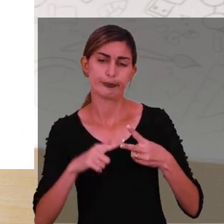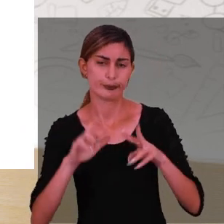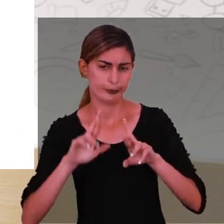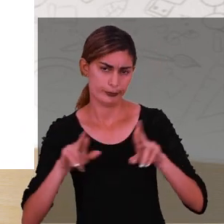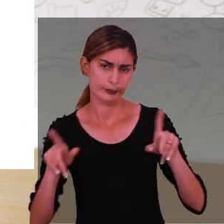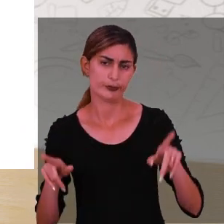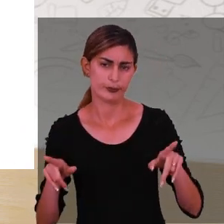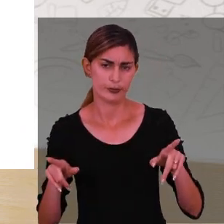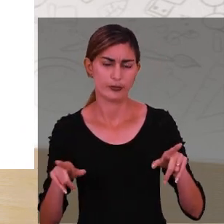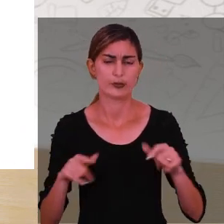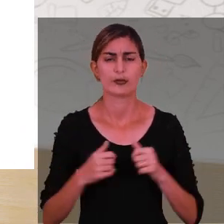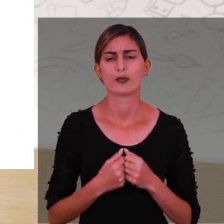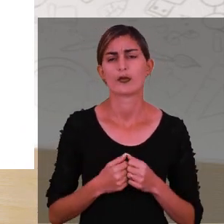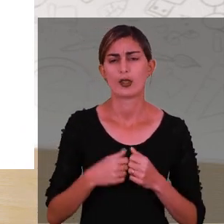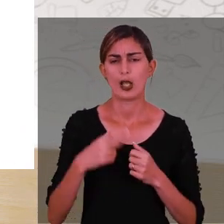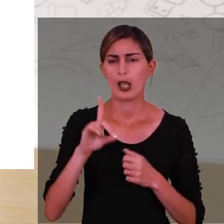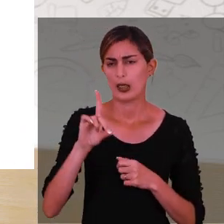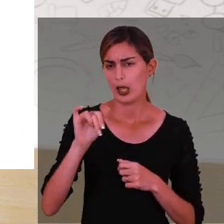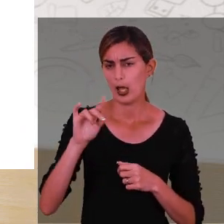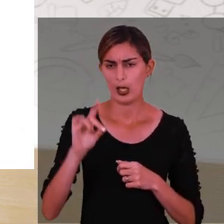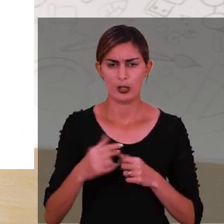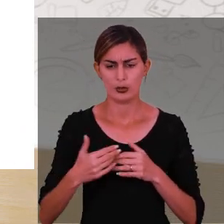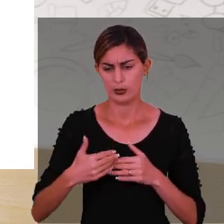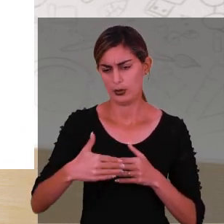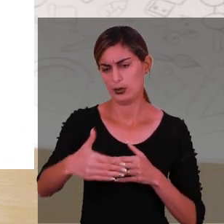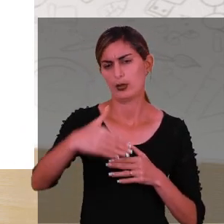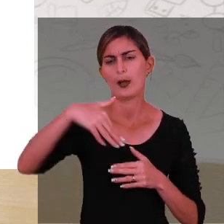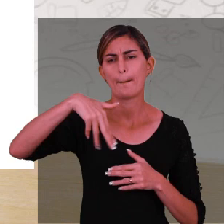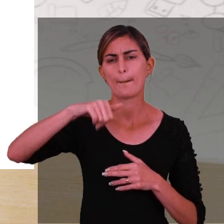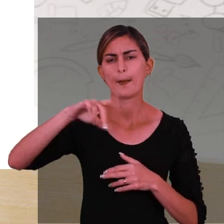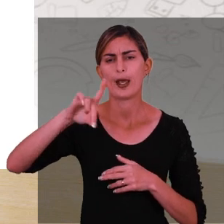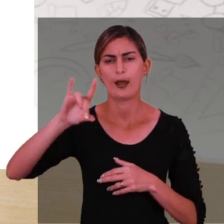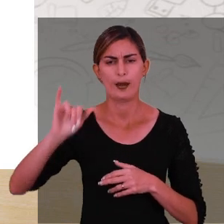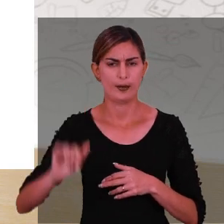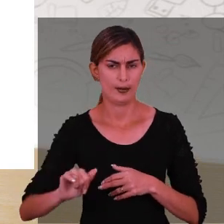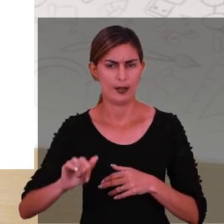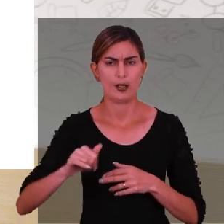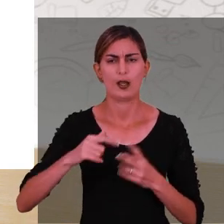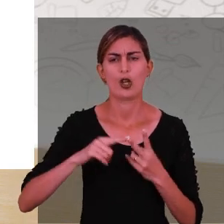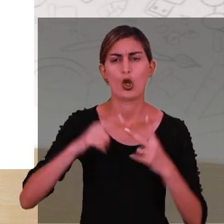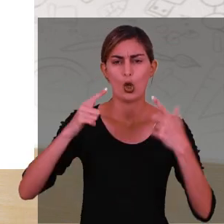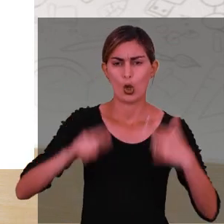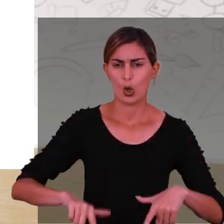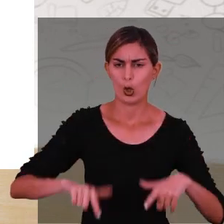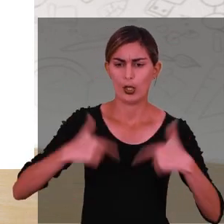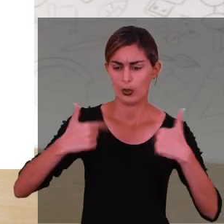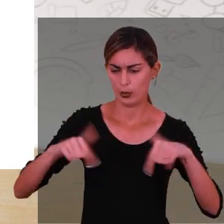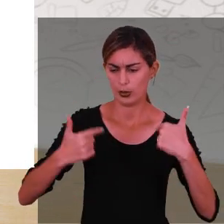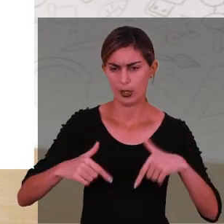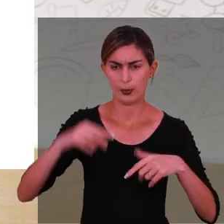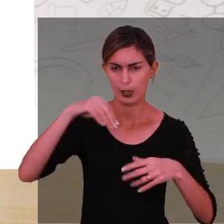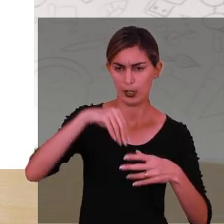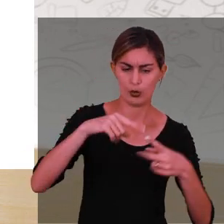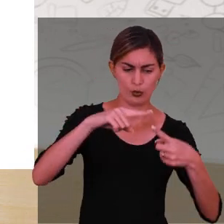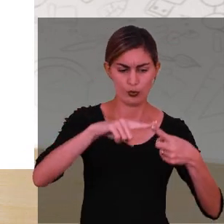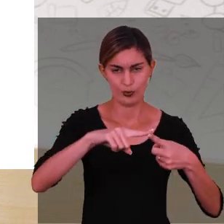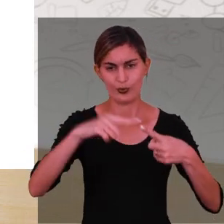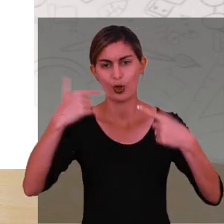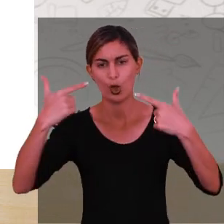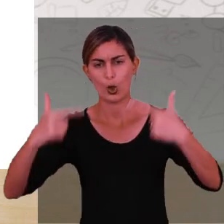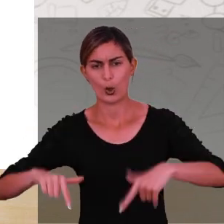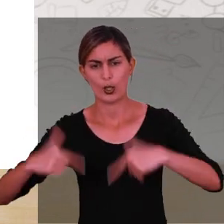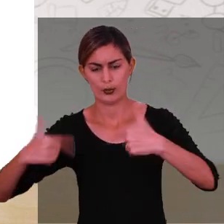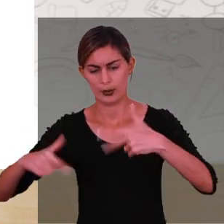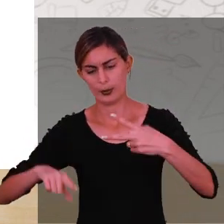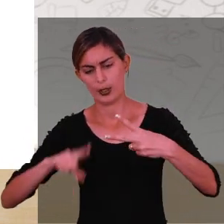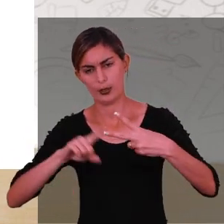duas situações. Dados a partir da média ponderada entre locais de trabalho 1 e 2 e